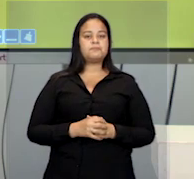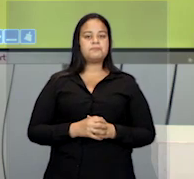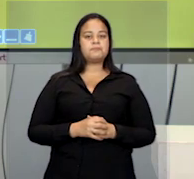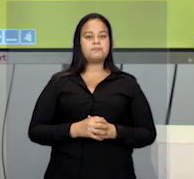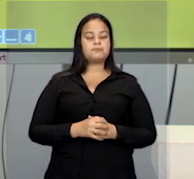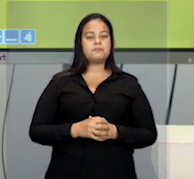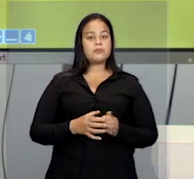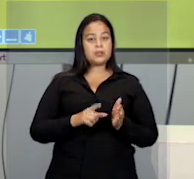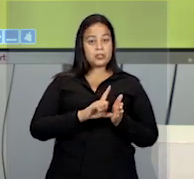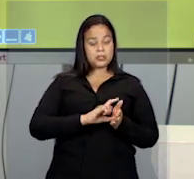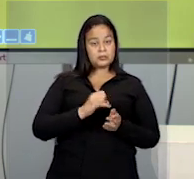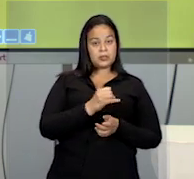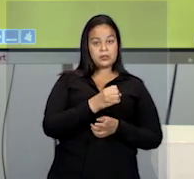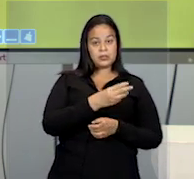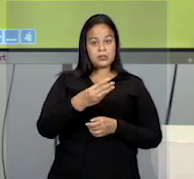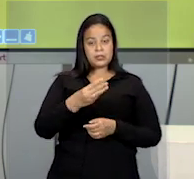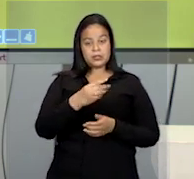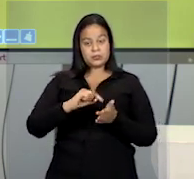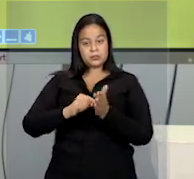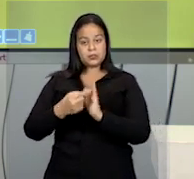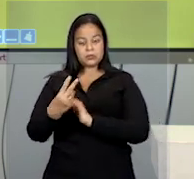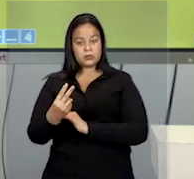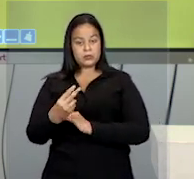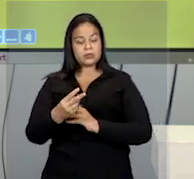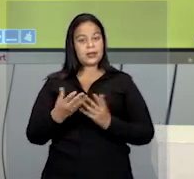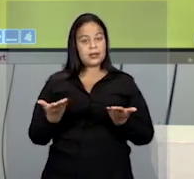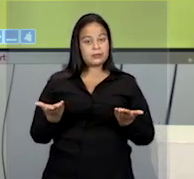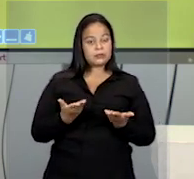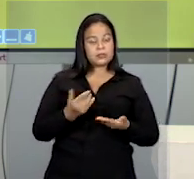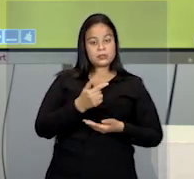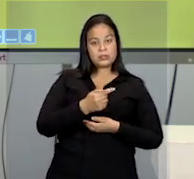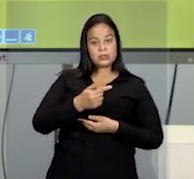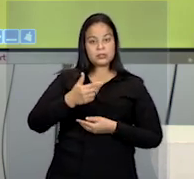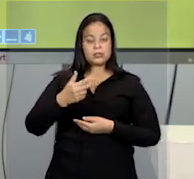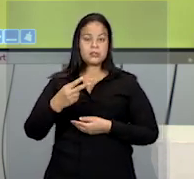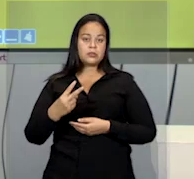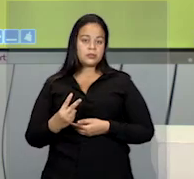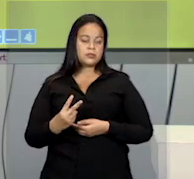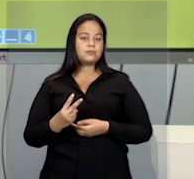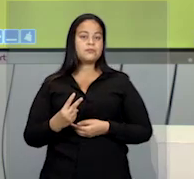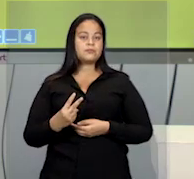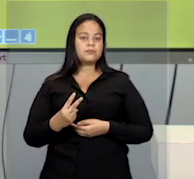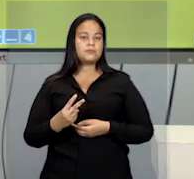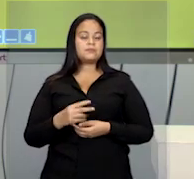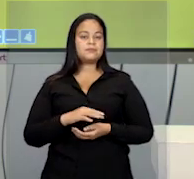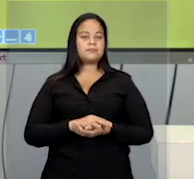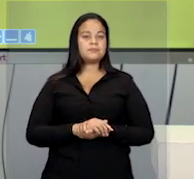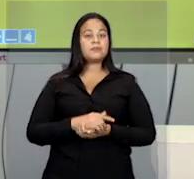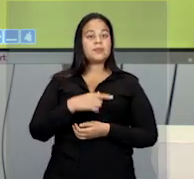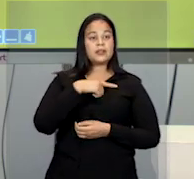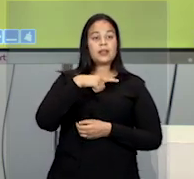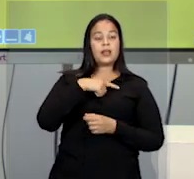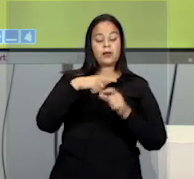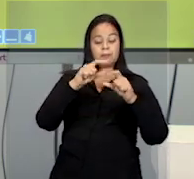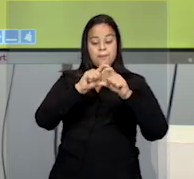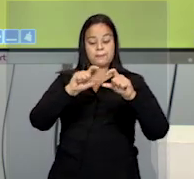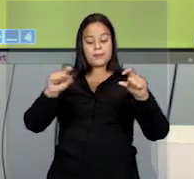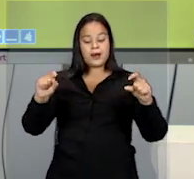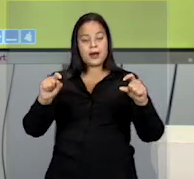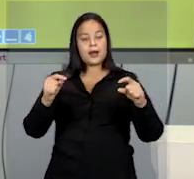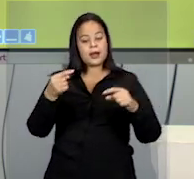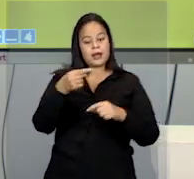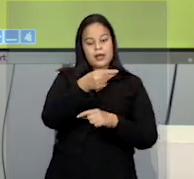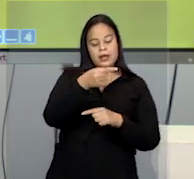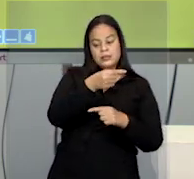72. Bom, então ó, eu tenho 2 Fe3O4 antes da seta, eu tenho 2 Fe3O4 depois da